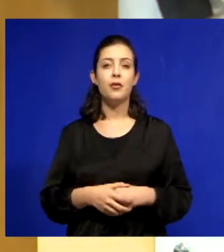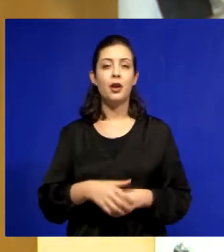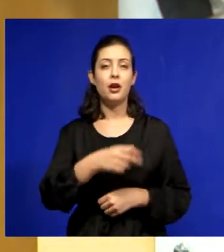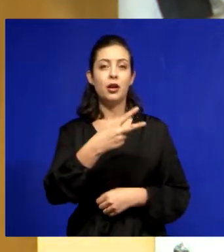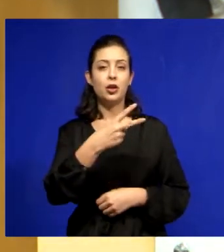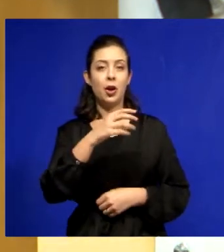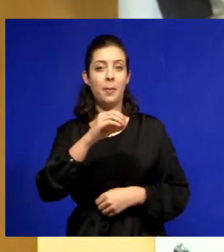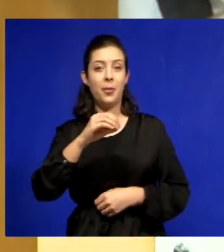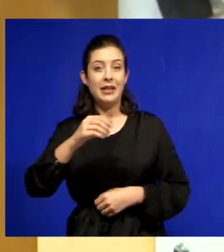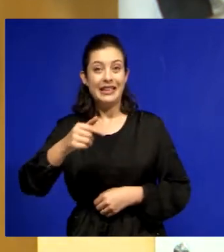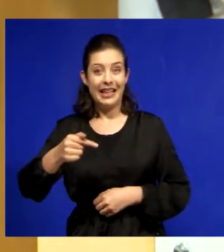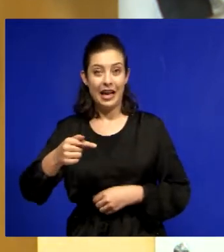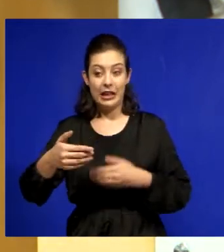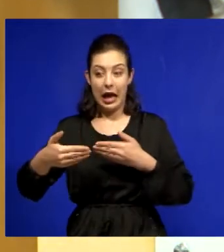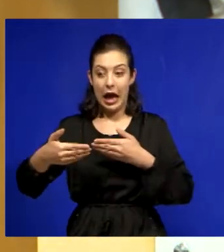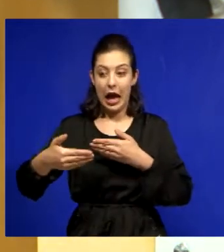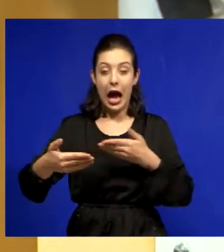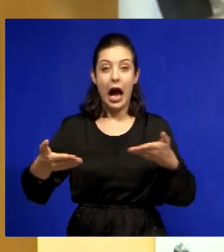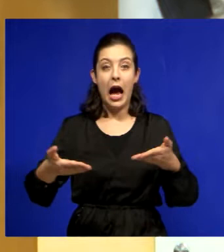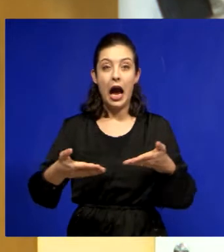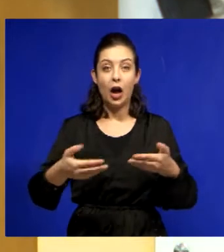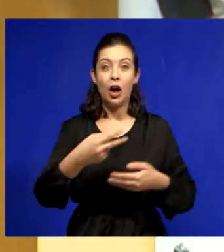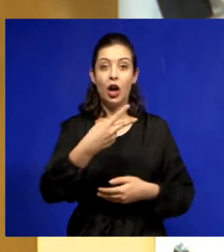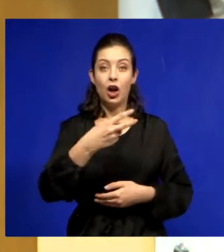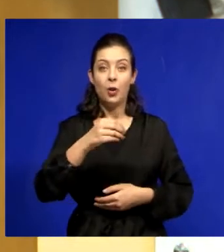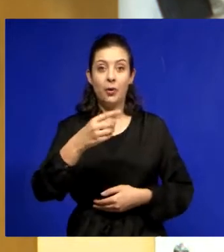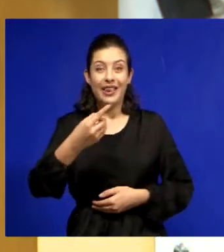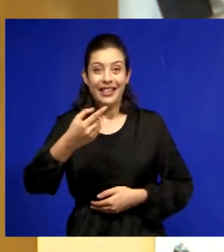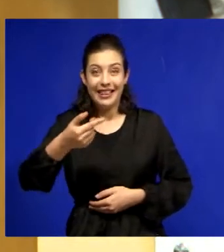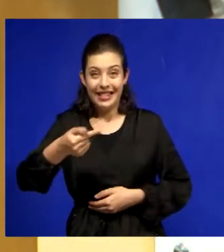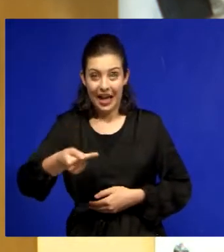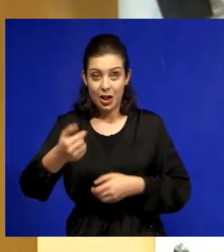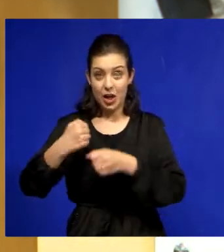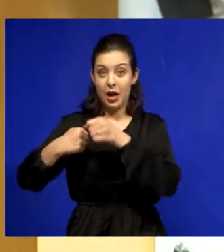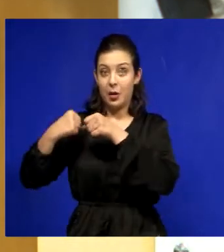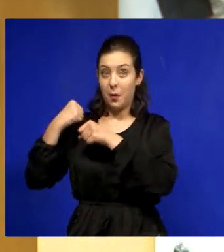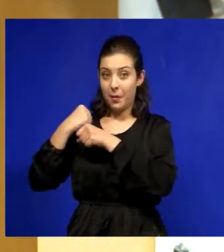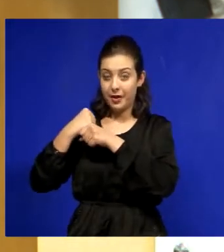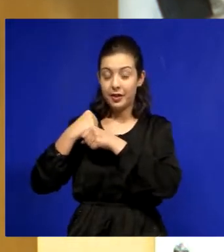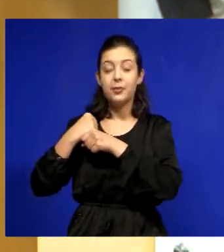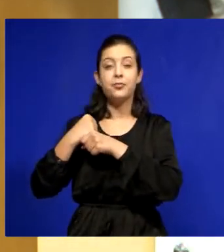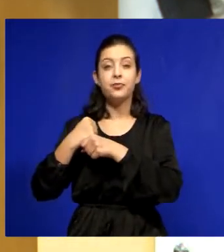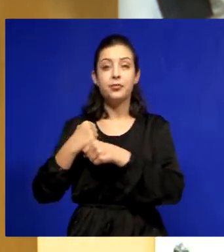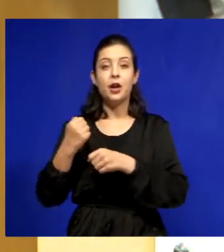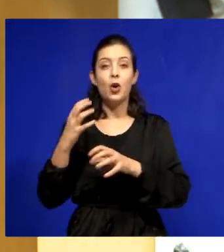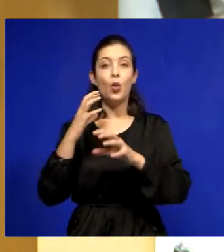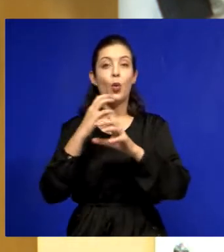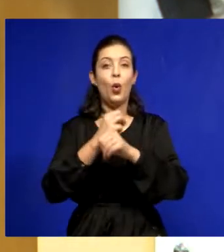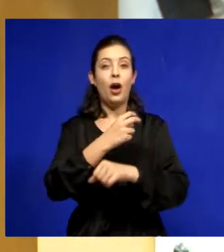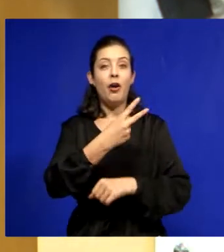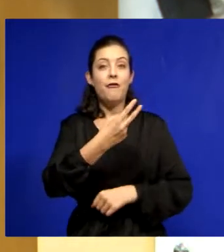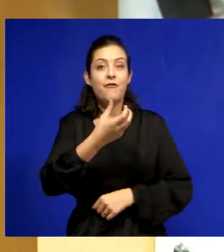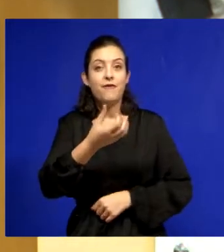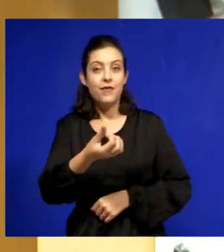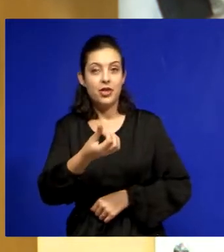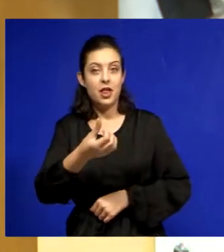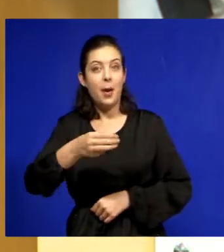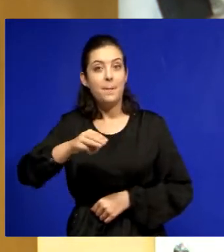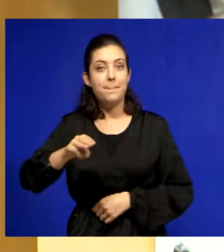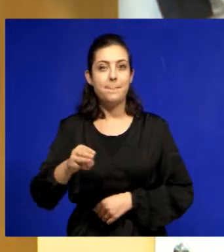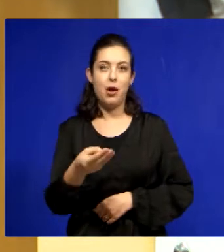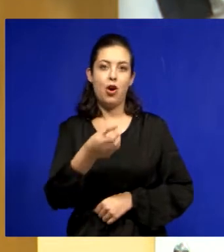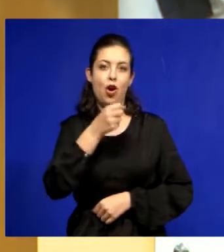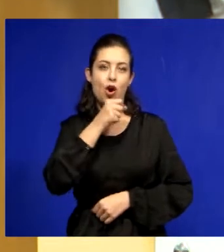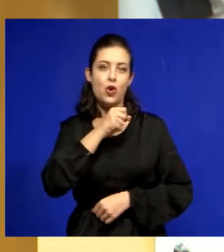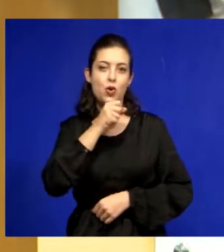2007 agora em 2007 nós vamos 2017 no ano passado chegamos a 26 milhões